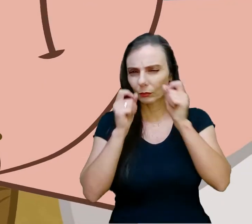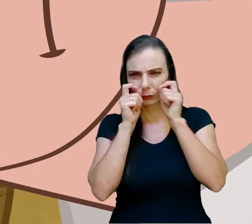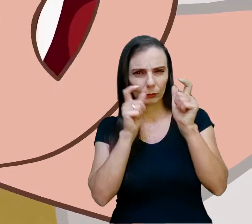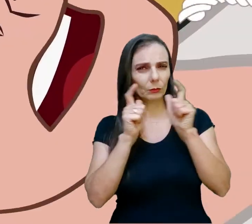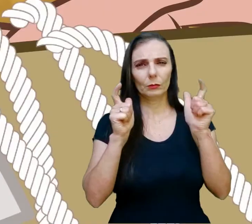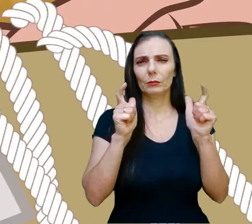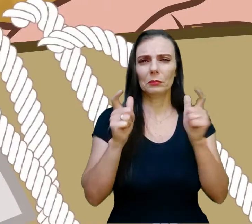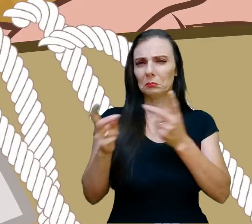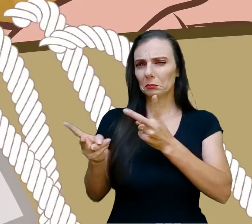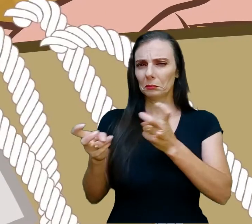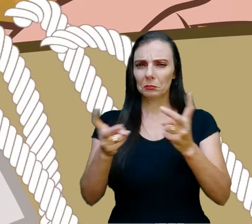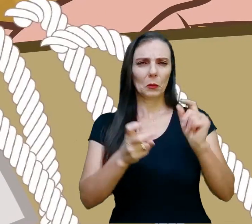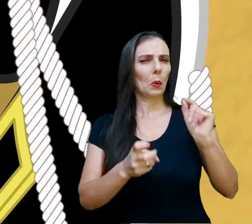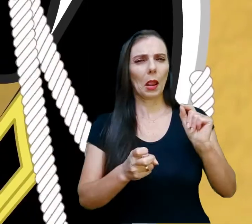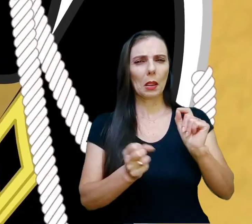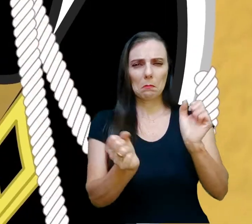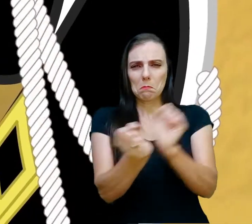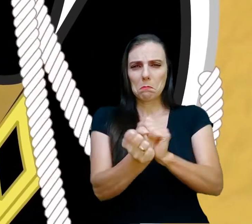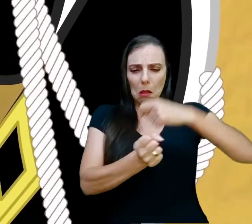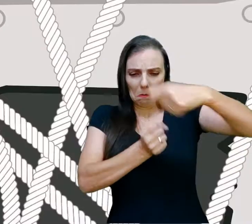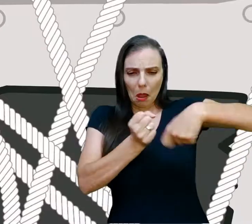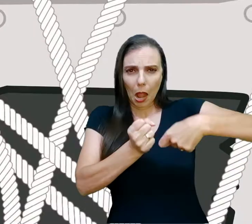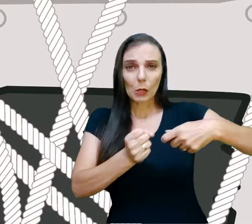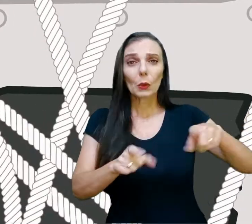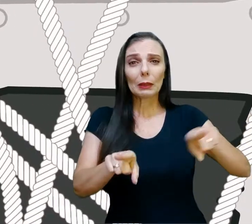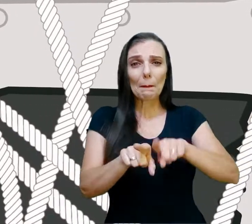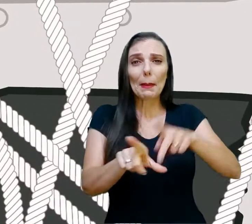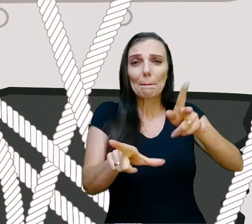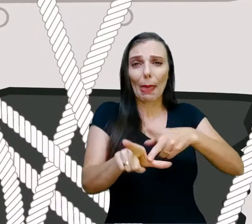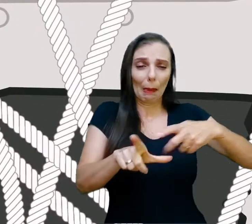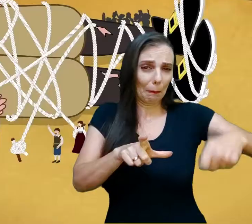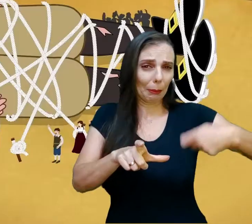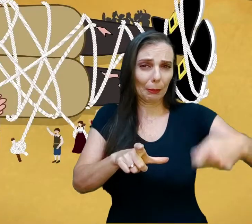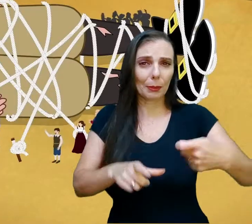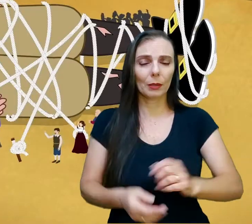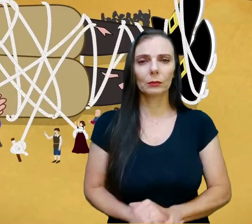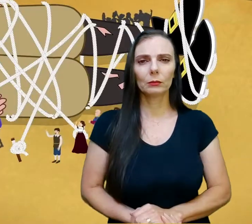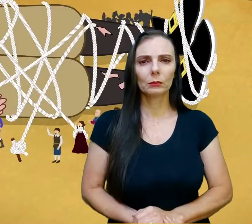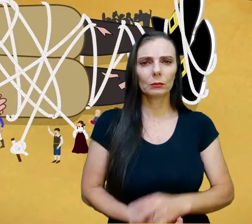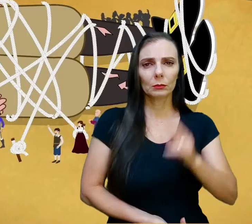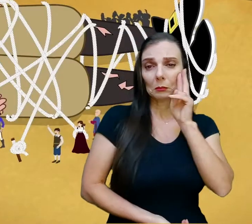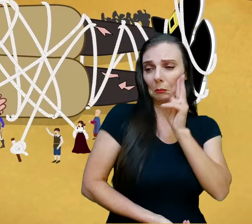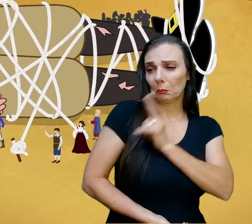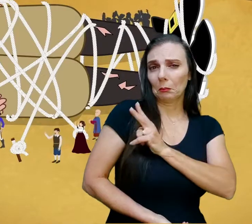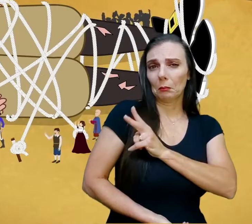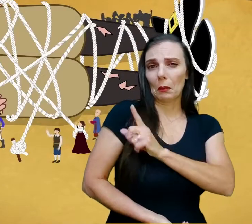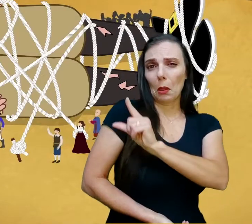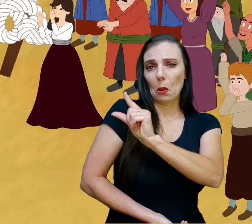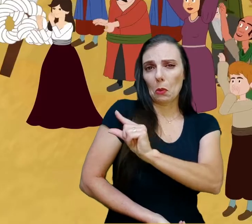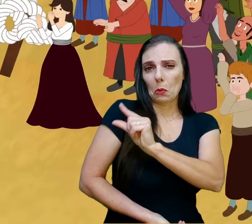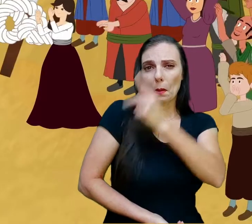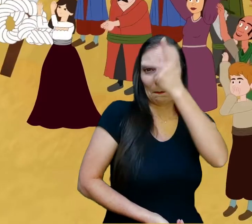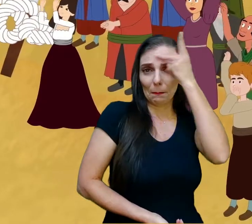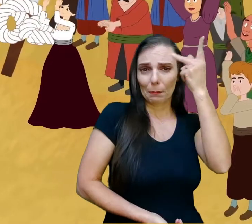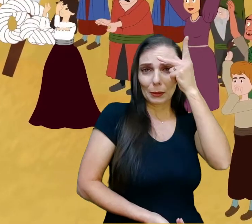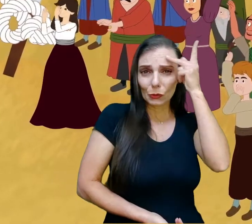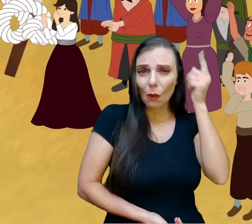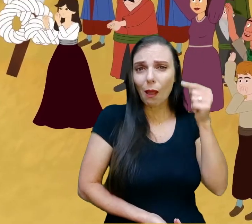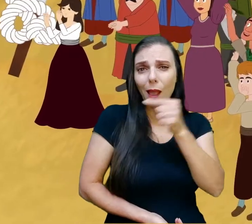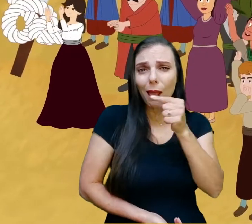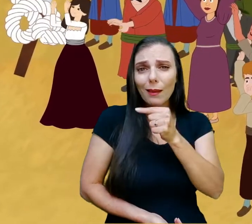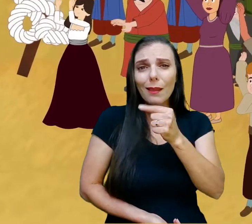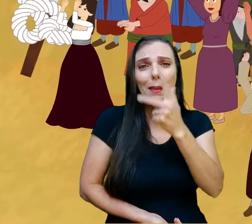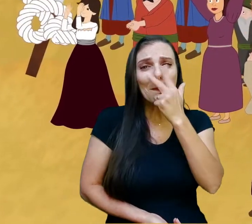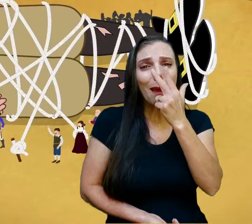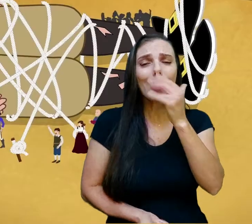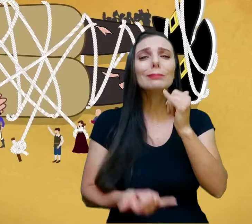Quando ele acordou, notou que estava amarrado da cabeça aos pés. E ao redor dele, ele viu umas pessoinhas minúsculas,